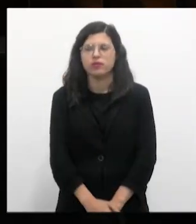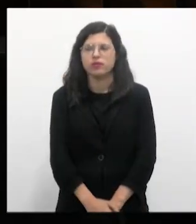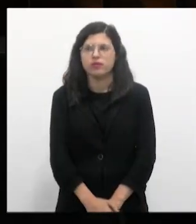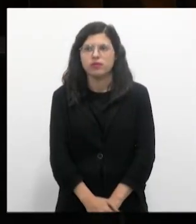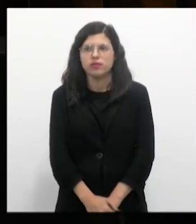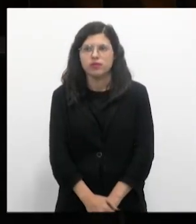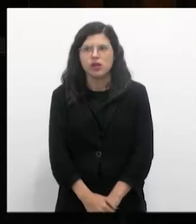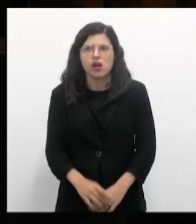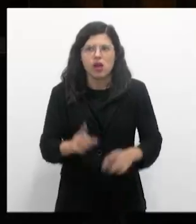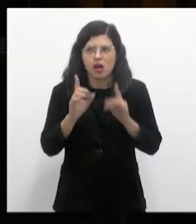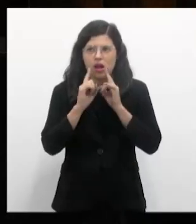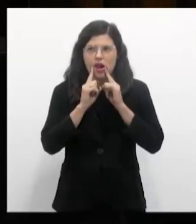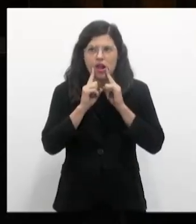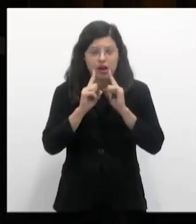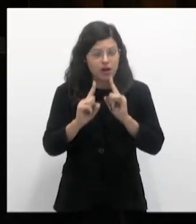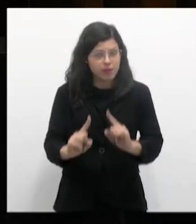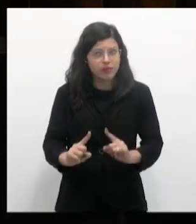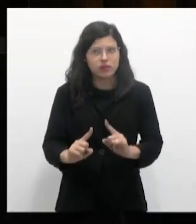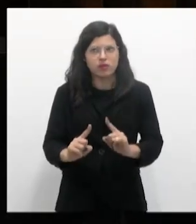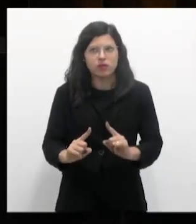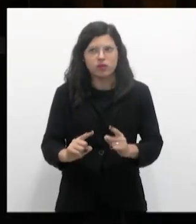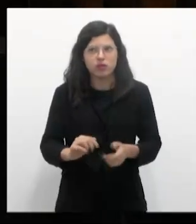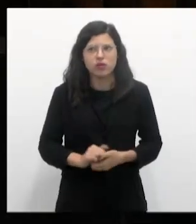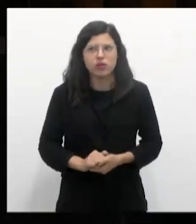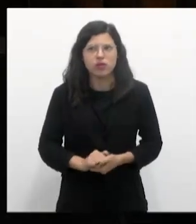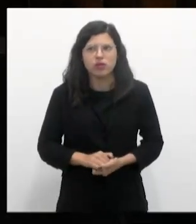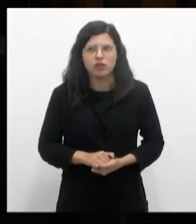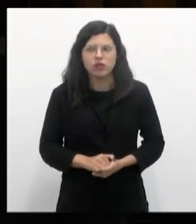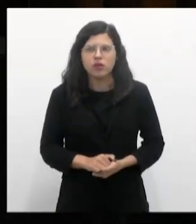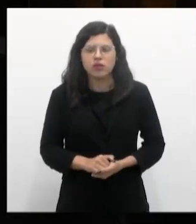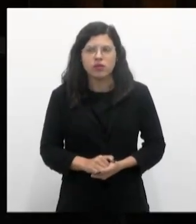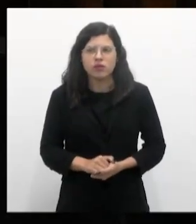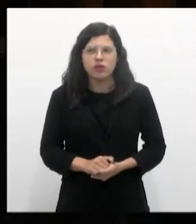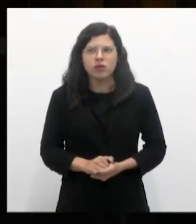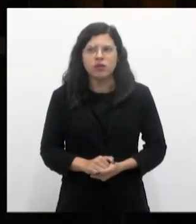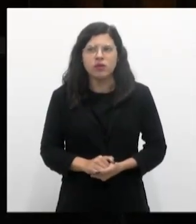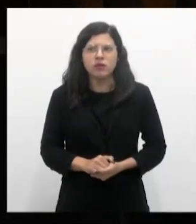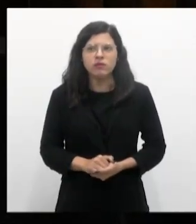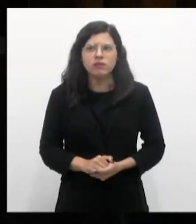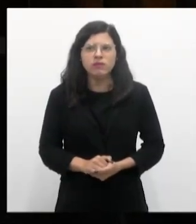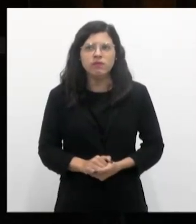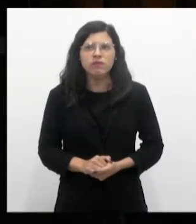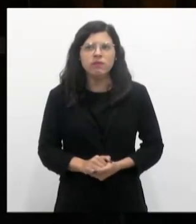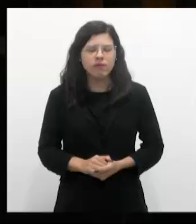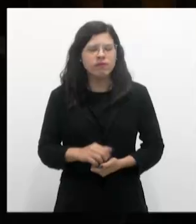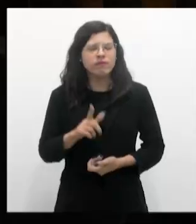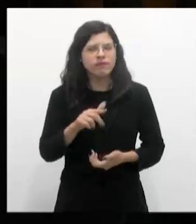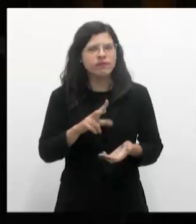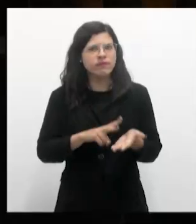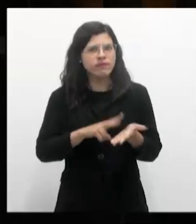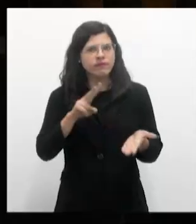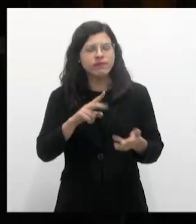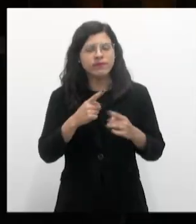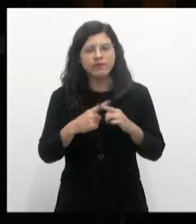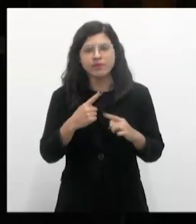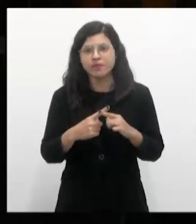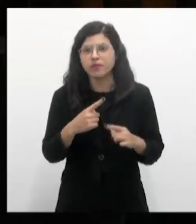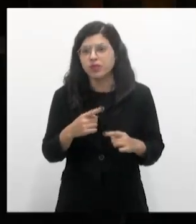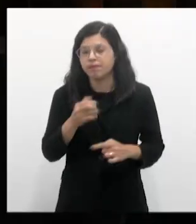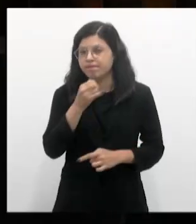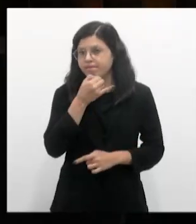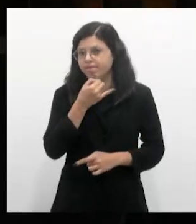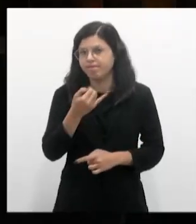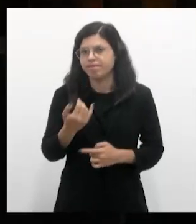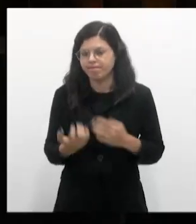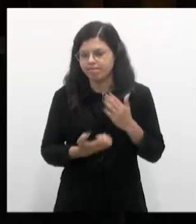a reclamação é com grande valida, porque, infelizmente, a Águas do Rio